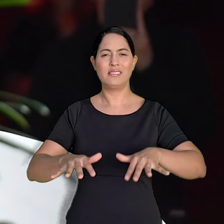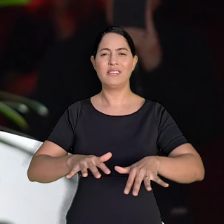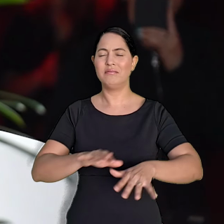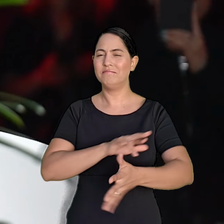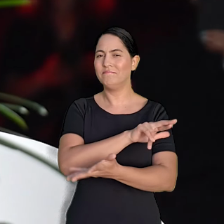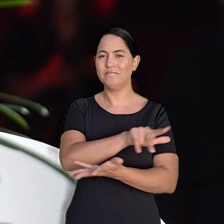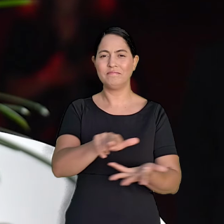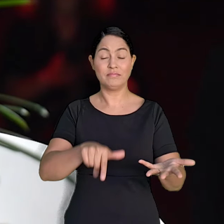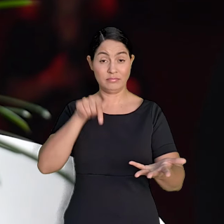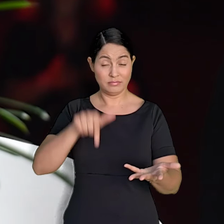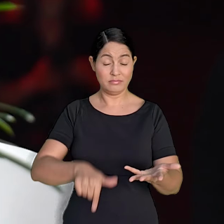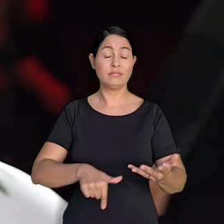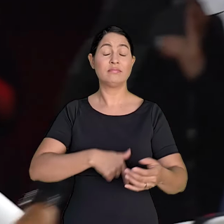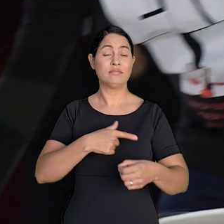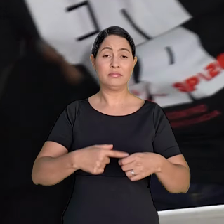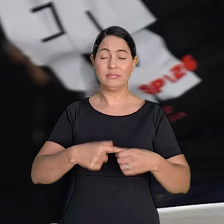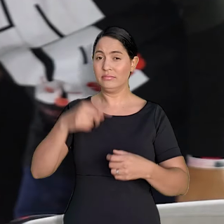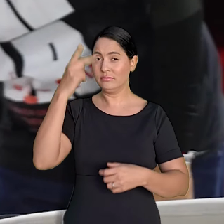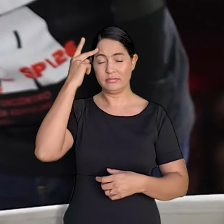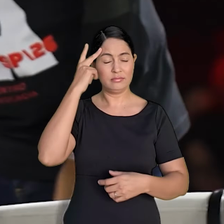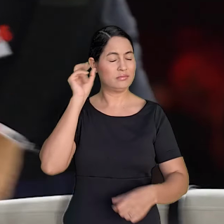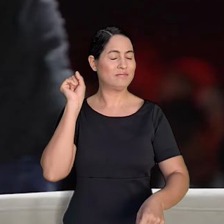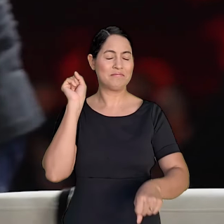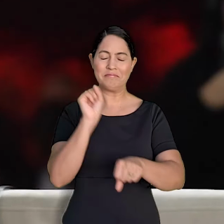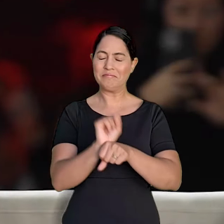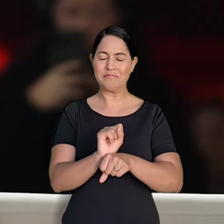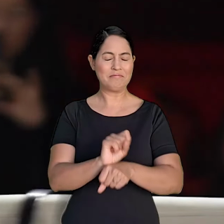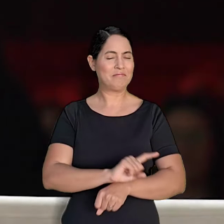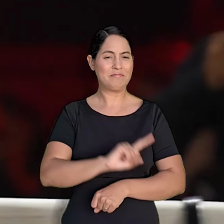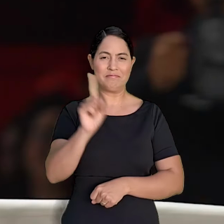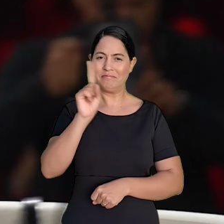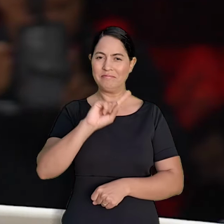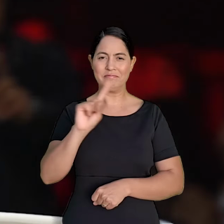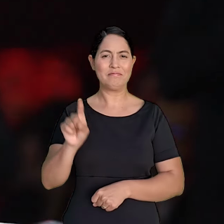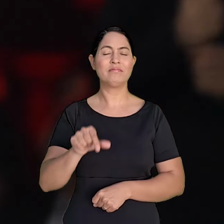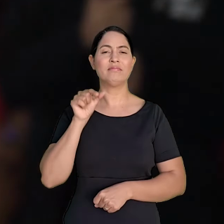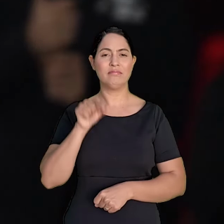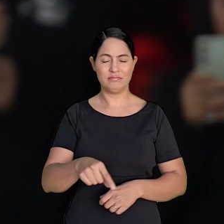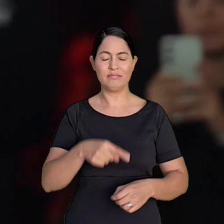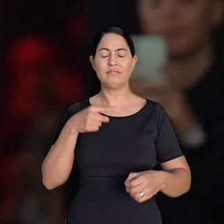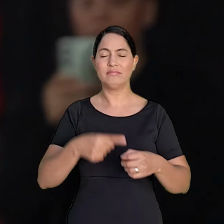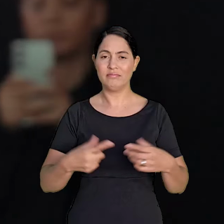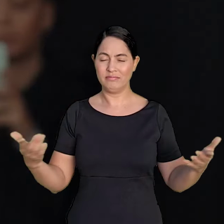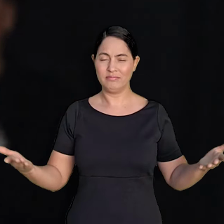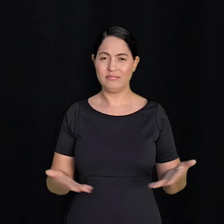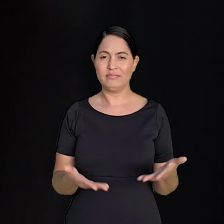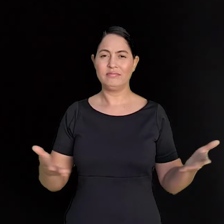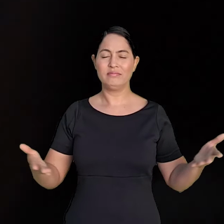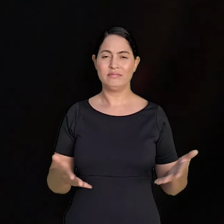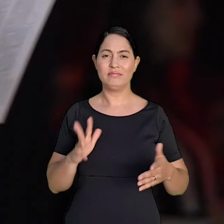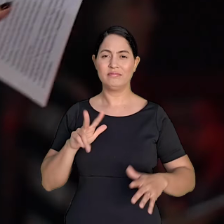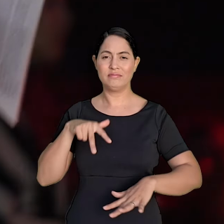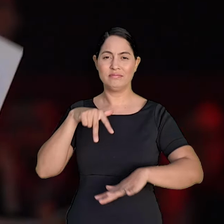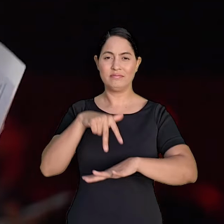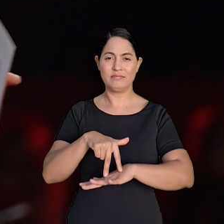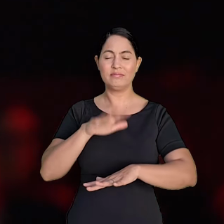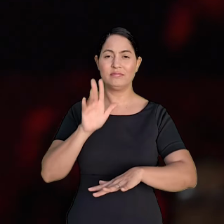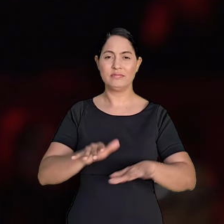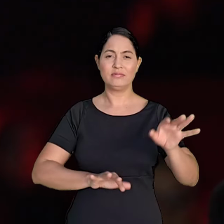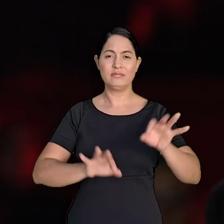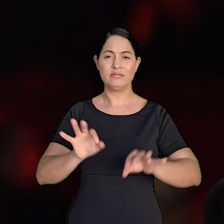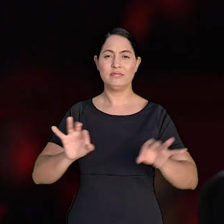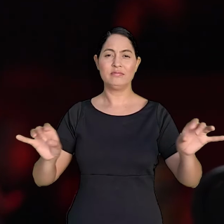diversidade. E essa cidade, Léo, que não para. Ela não para e ela recebe aqui hoje no nosso palco que está